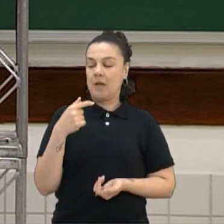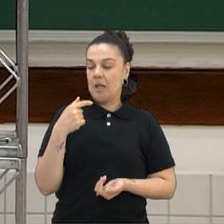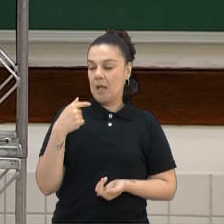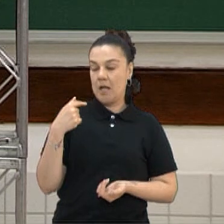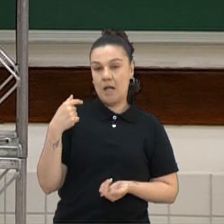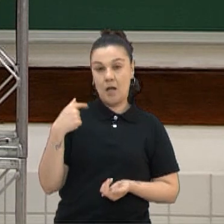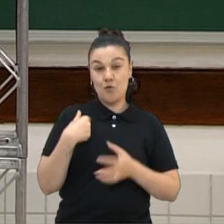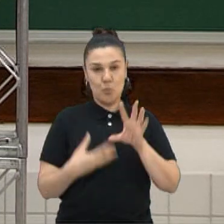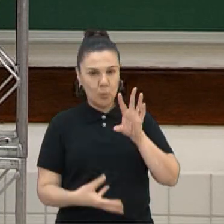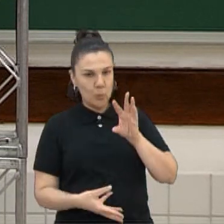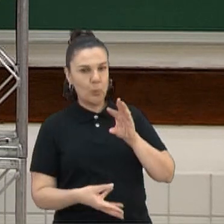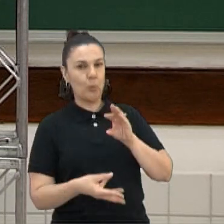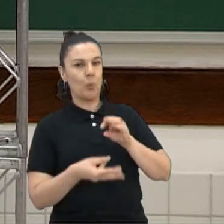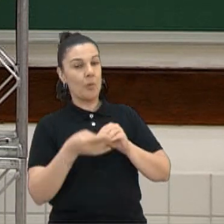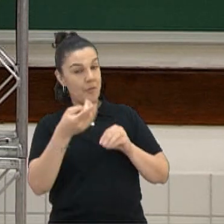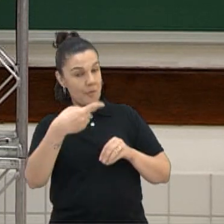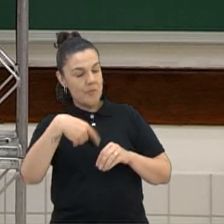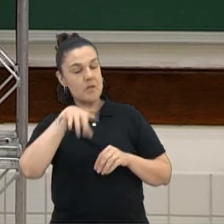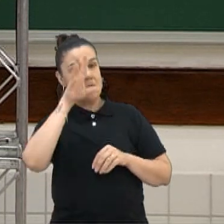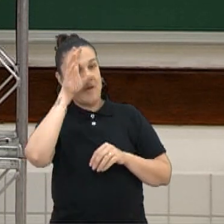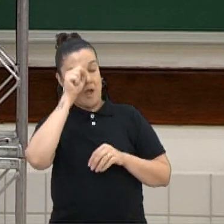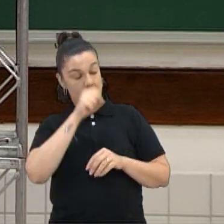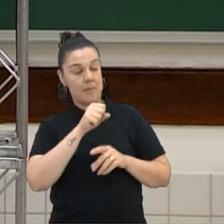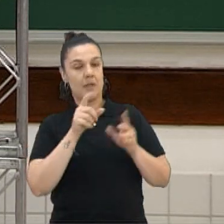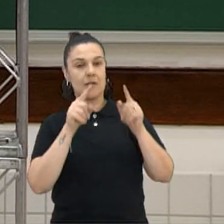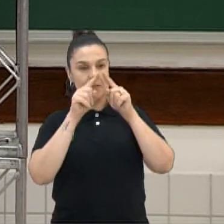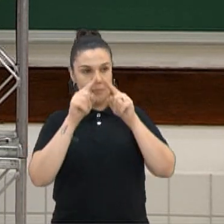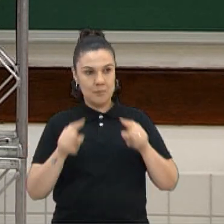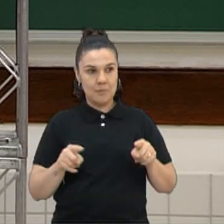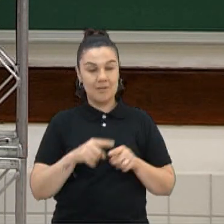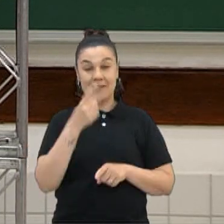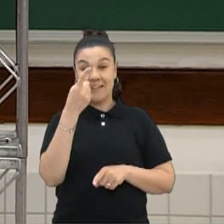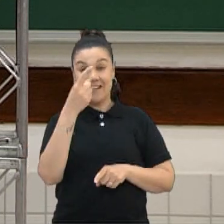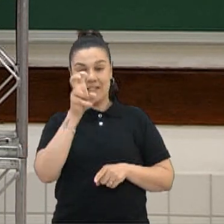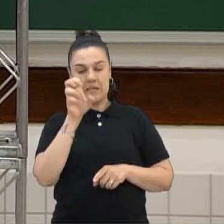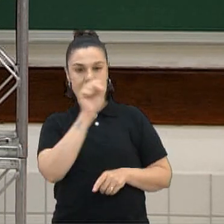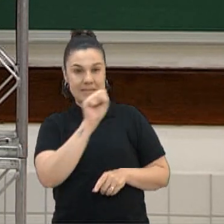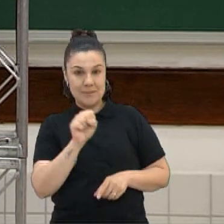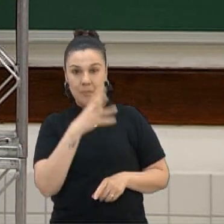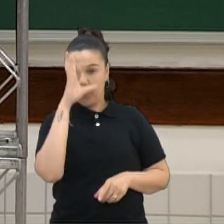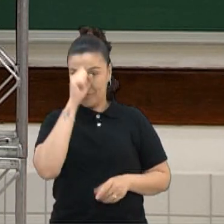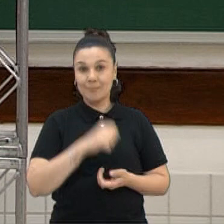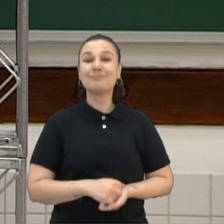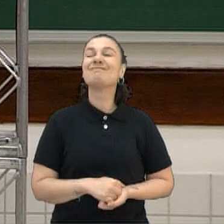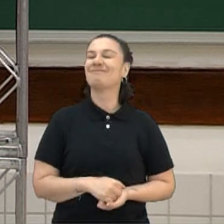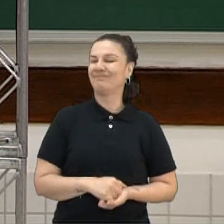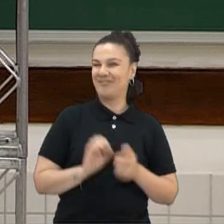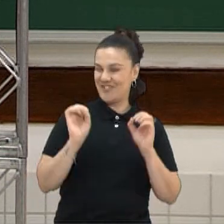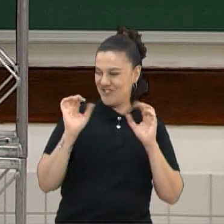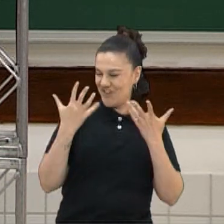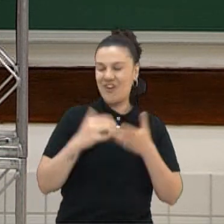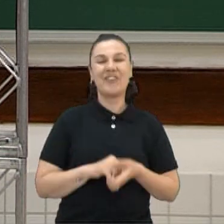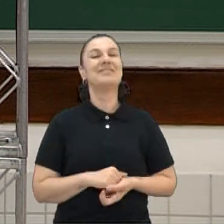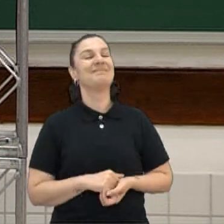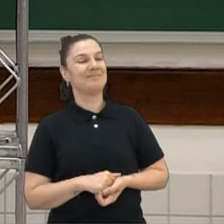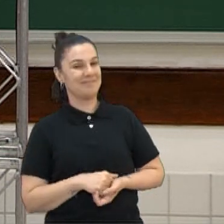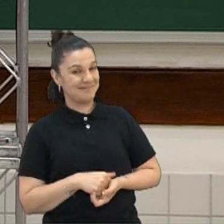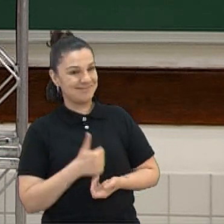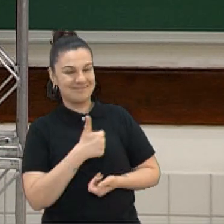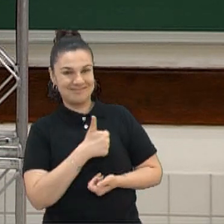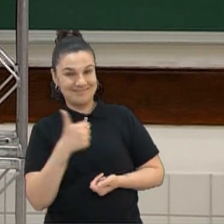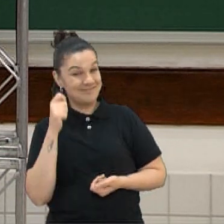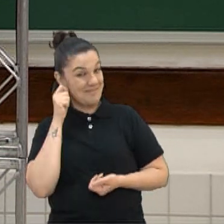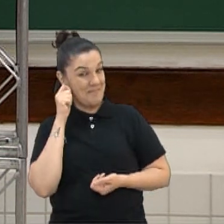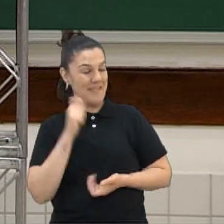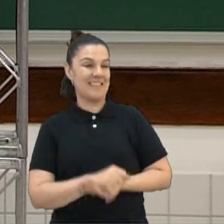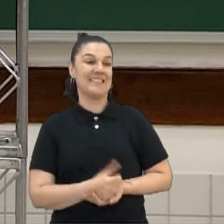fazer um resumão e você vai aprender a geometria molecular em 15 segundos para você ter ideia. Show de bola? Beleza? Maravilha,